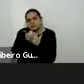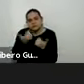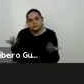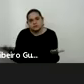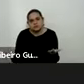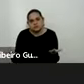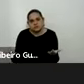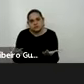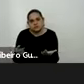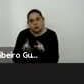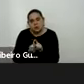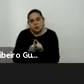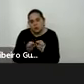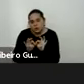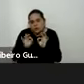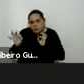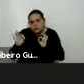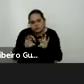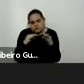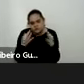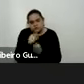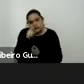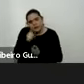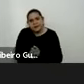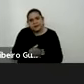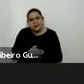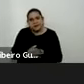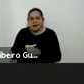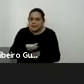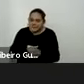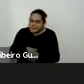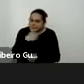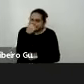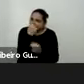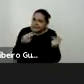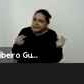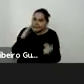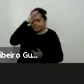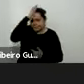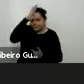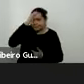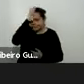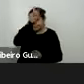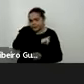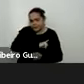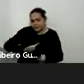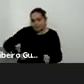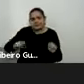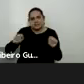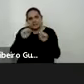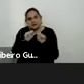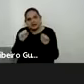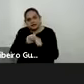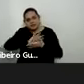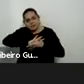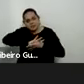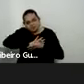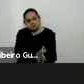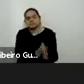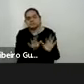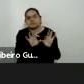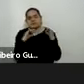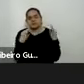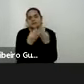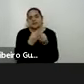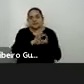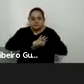acontecendo. Então, será mais uma atitude nefasta desse governo para acabar com o bem-estar e com a saúde do